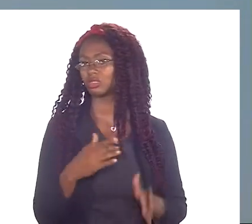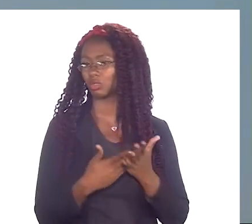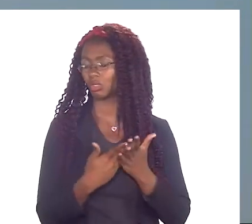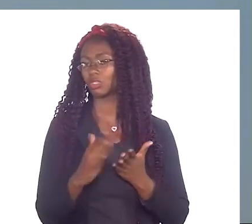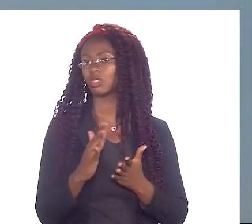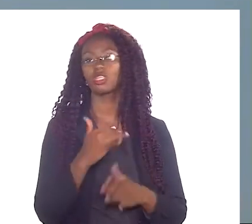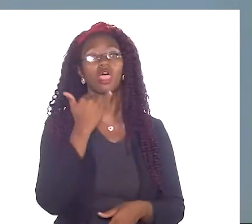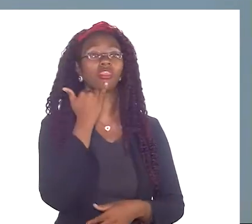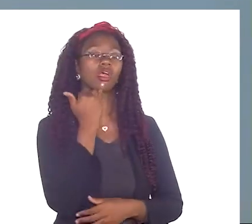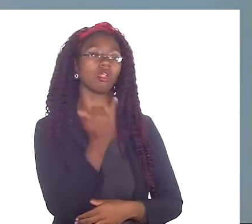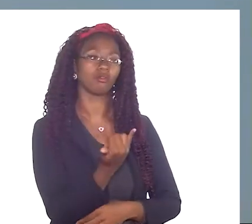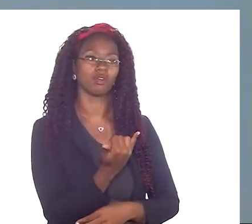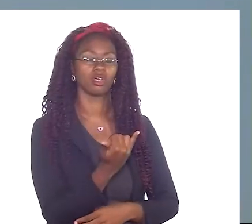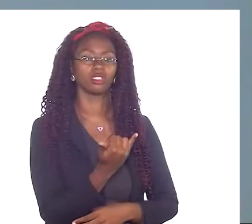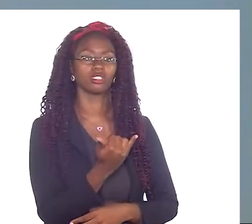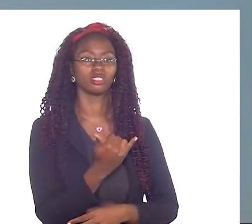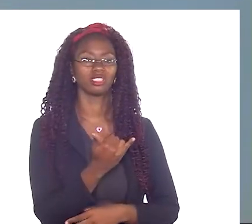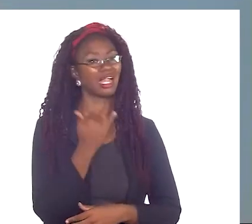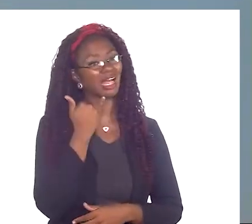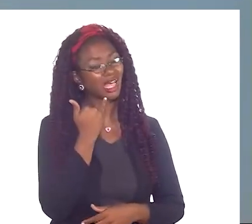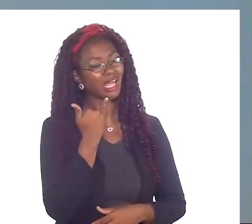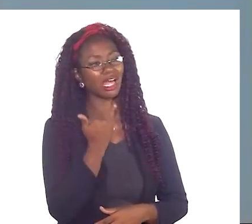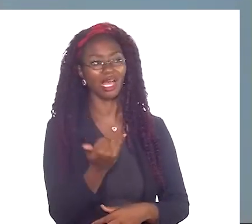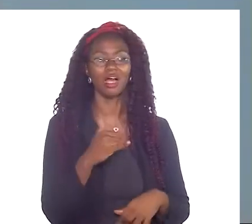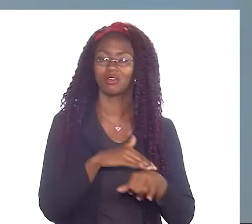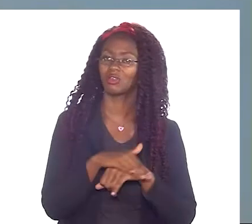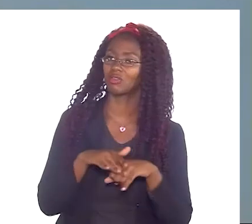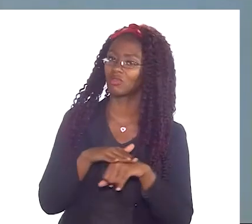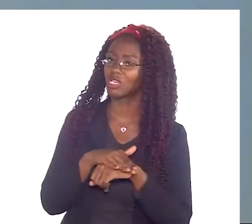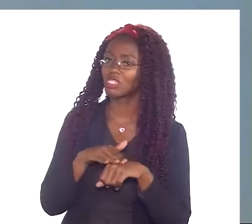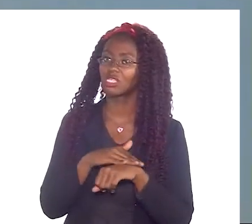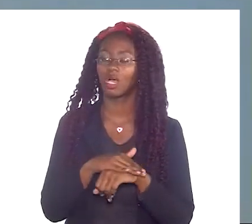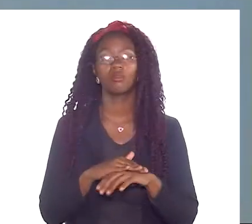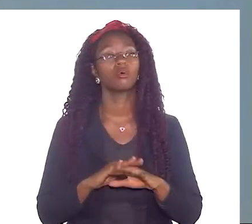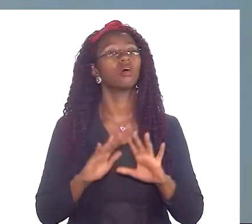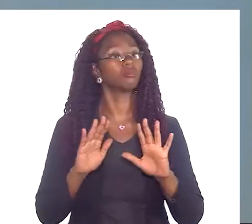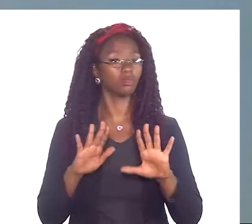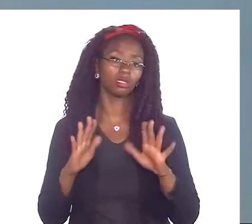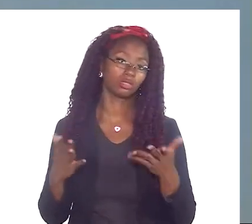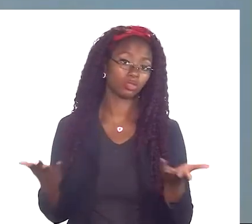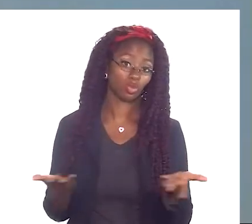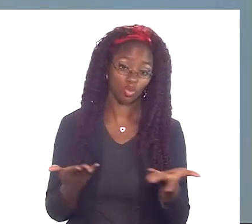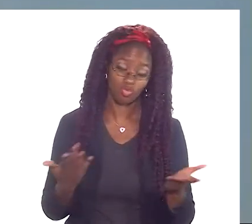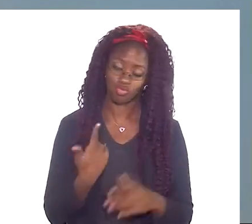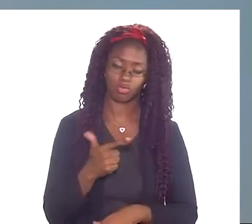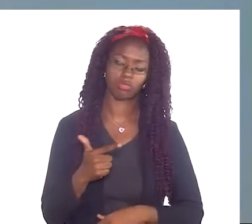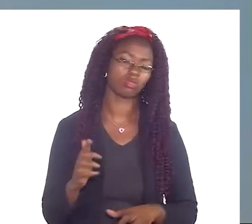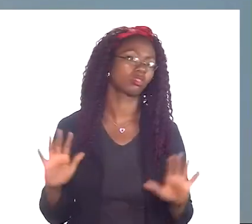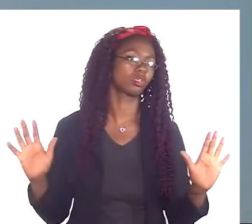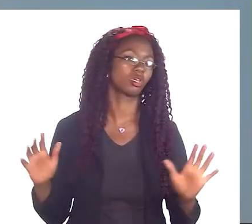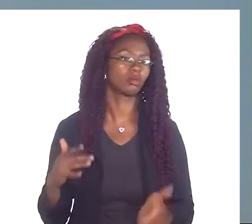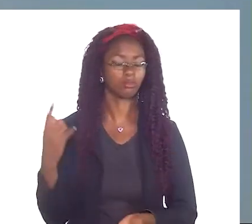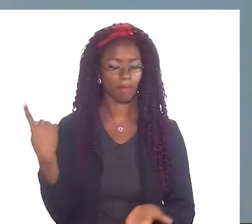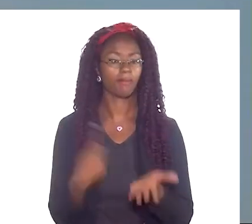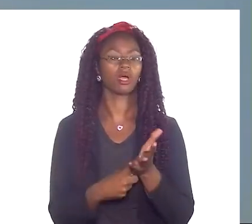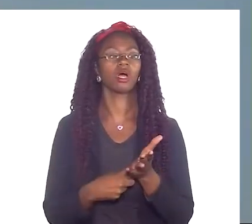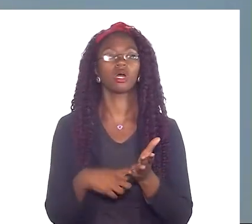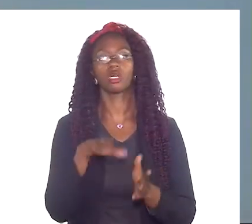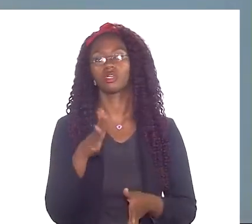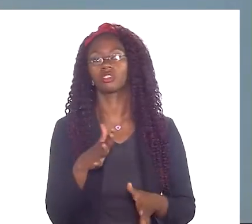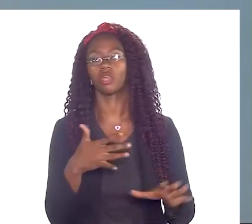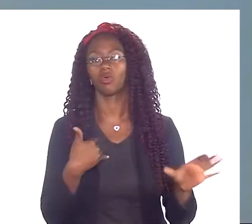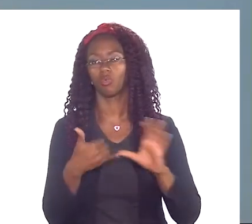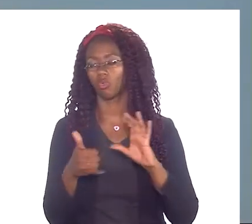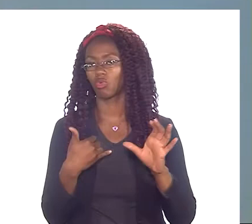nosso approach inicial era por telefone, né? Você ligava, fazia uma conversa por telefone. Isso a gente não faz mais. Agora a gente já